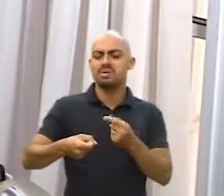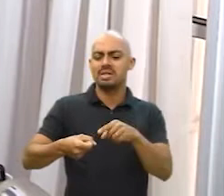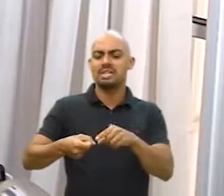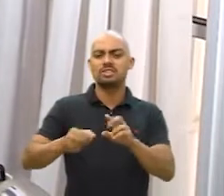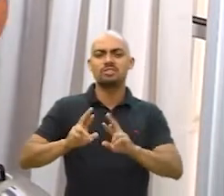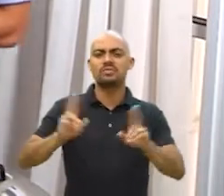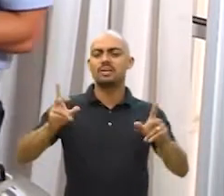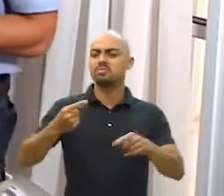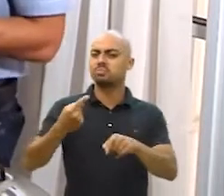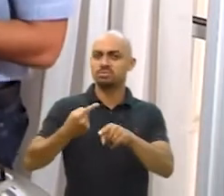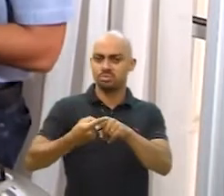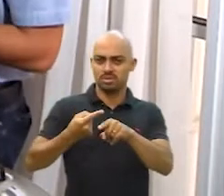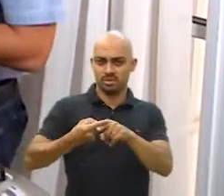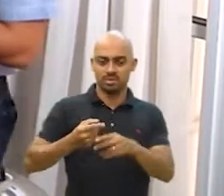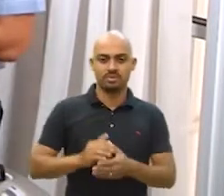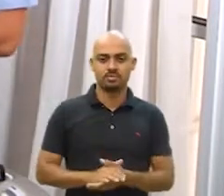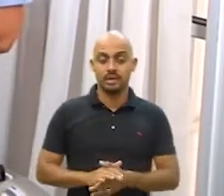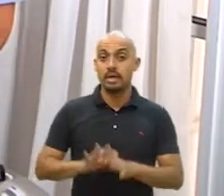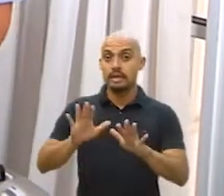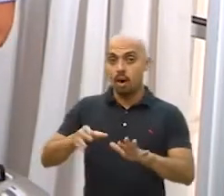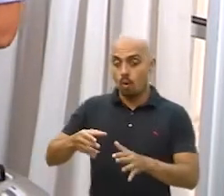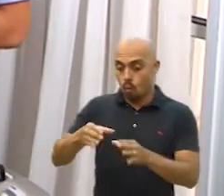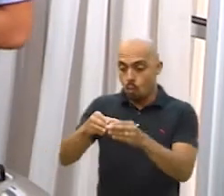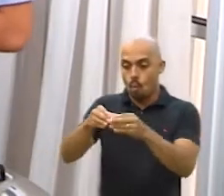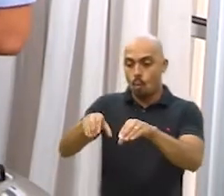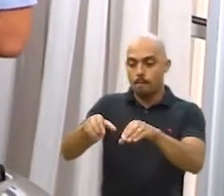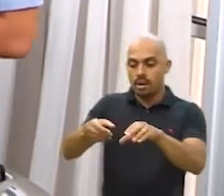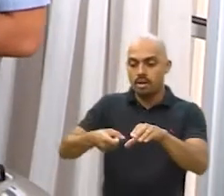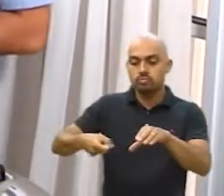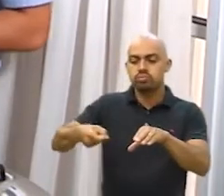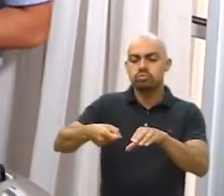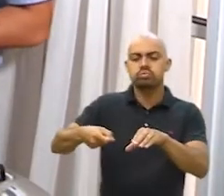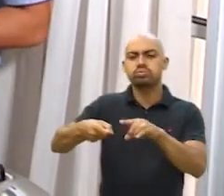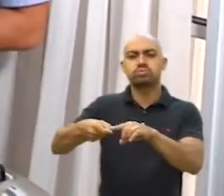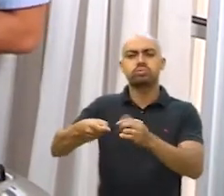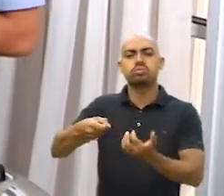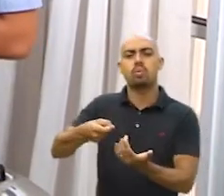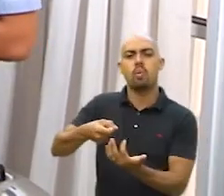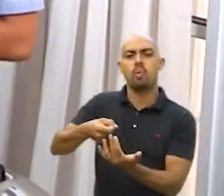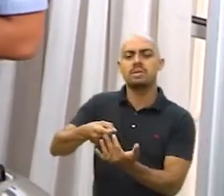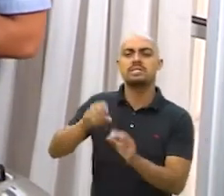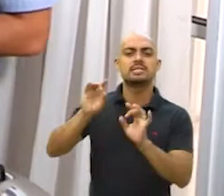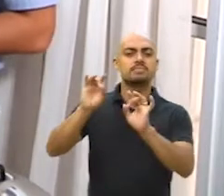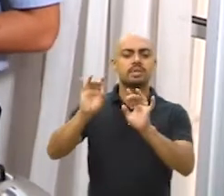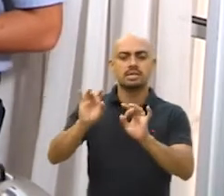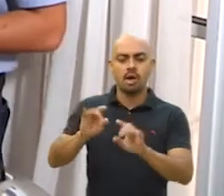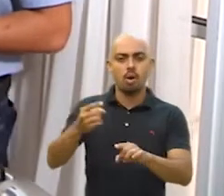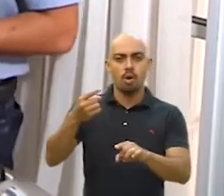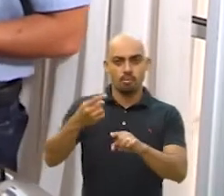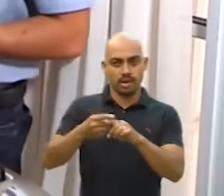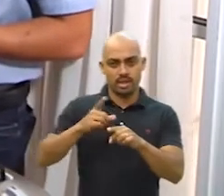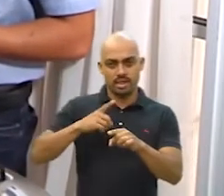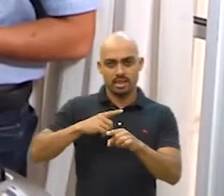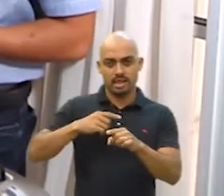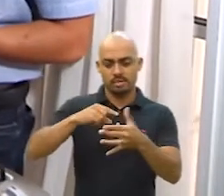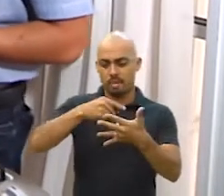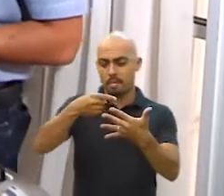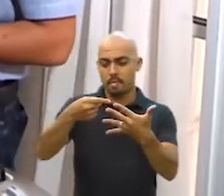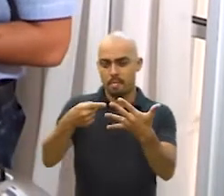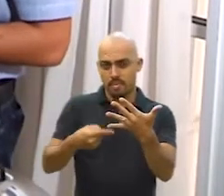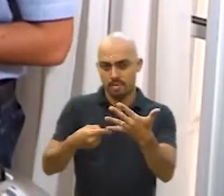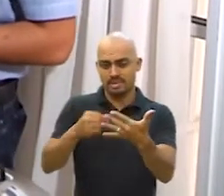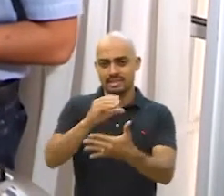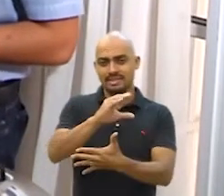tem de diferencial nessa omelete? Essa nossa omelete, ela é especial porque ela é uma omelete completa, com